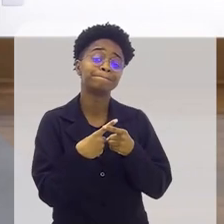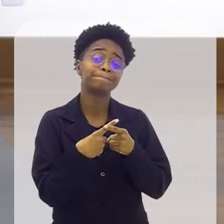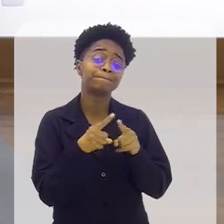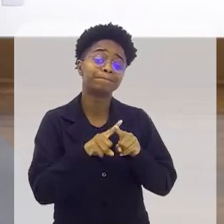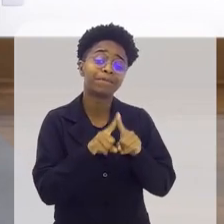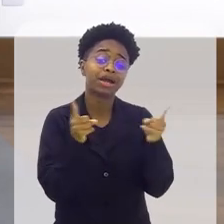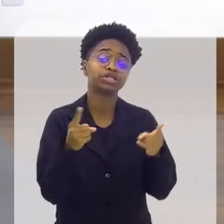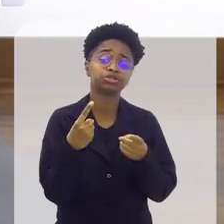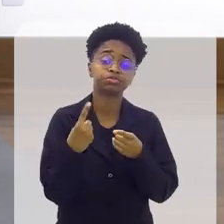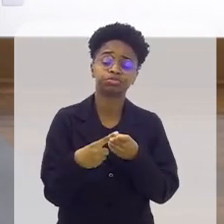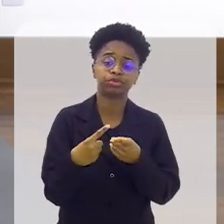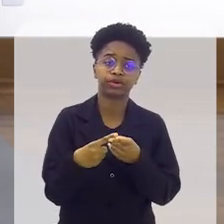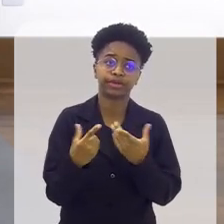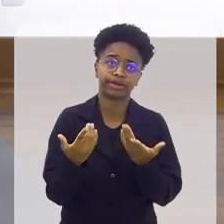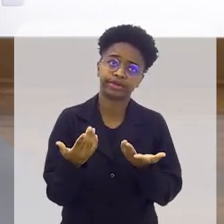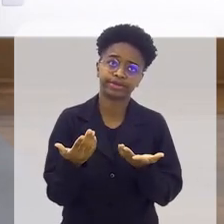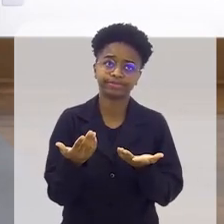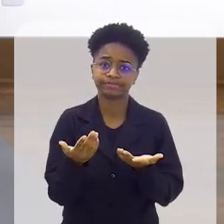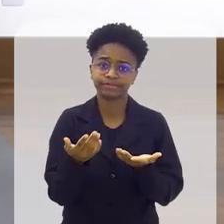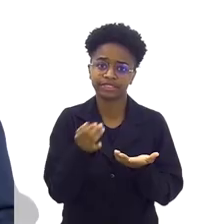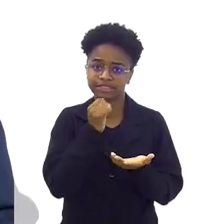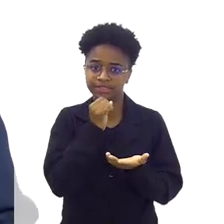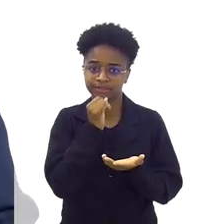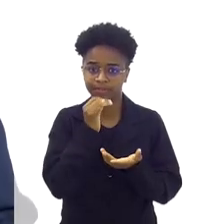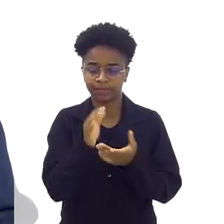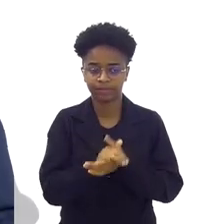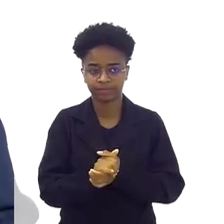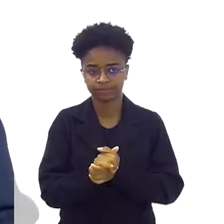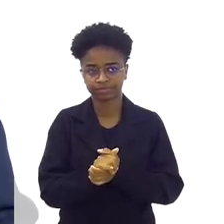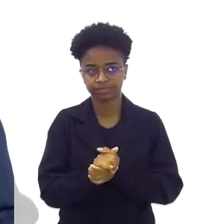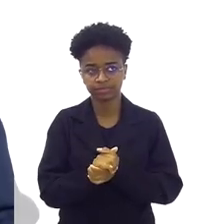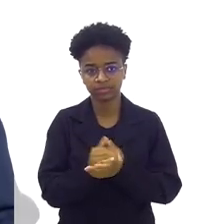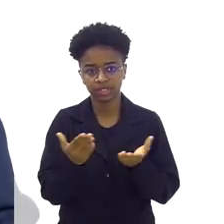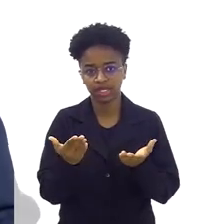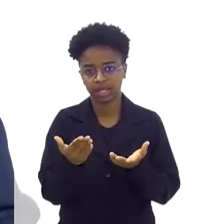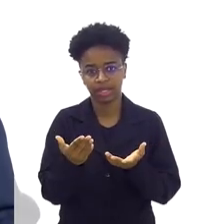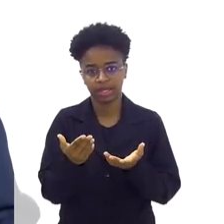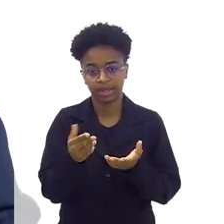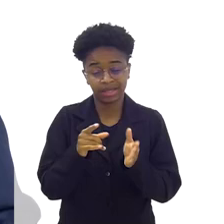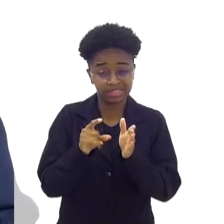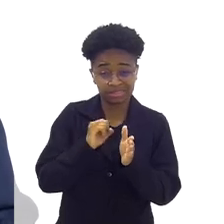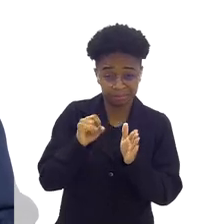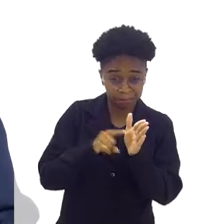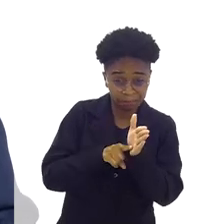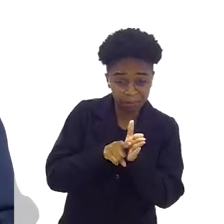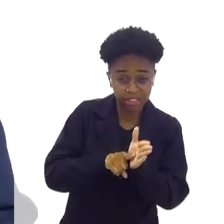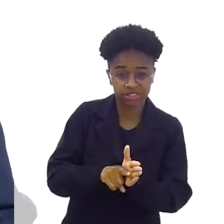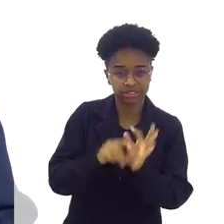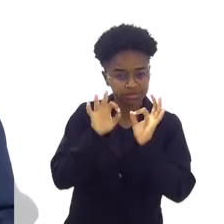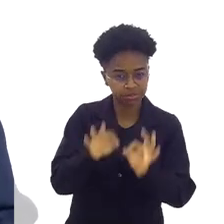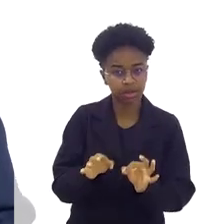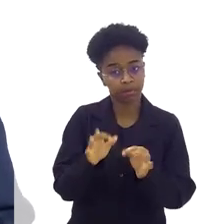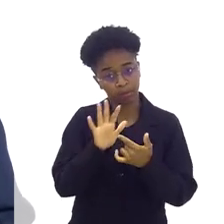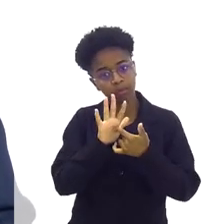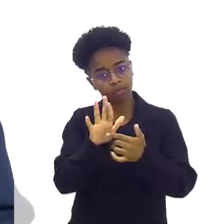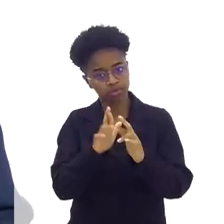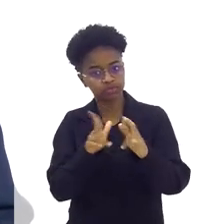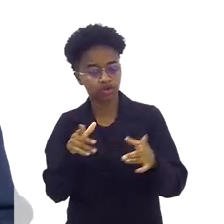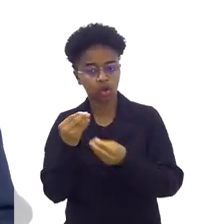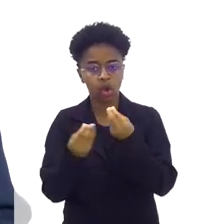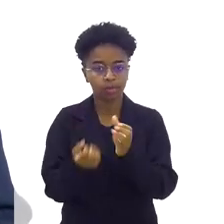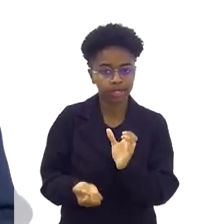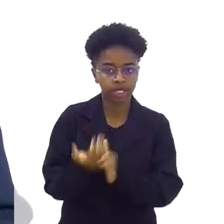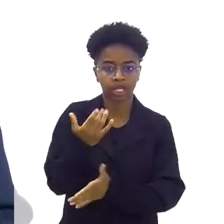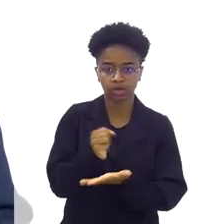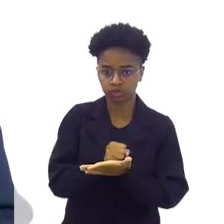mas é porque entra nesse lugar. Assim, se a gente, quando a gente vai entrar no âmbito de pesquisa mesmo, e isso faz